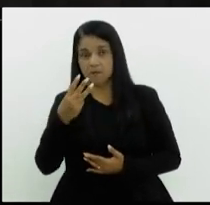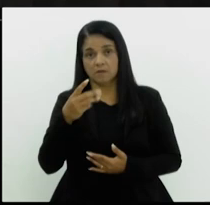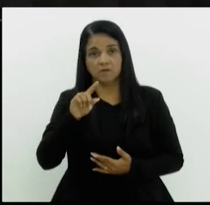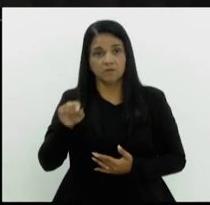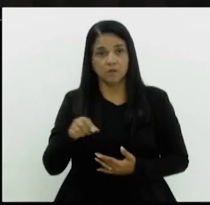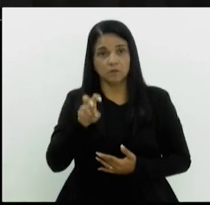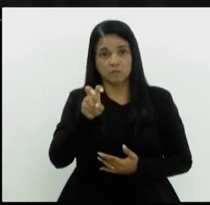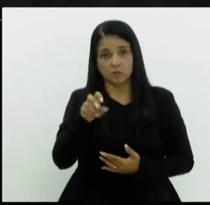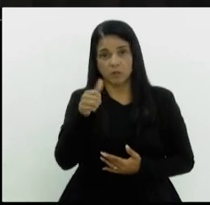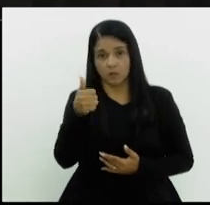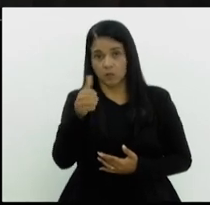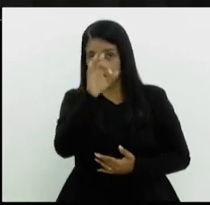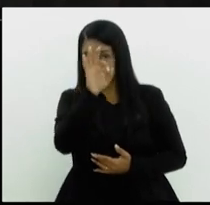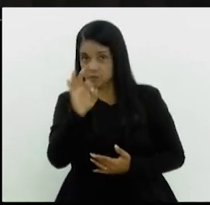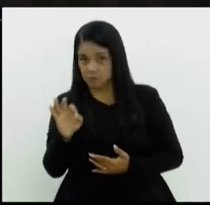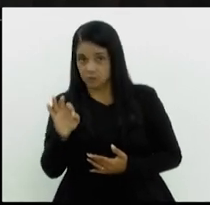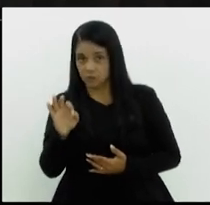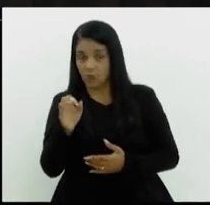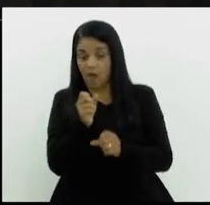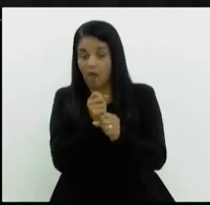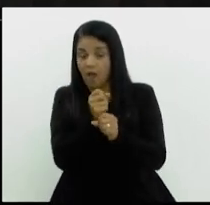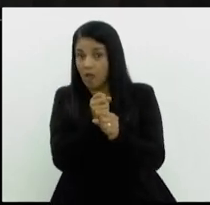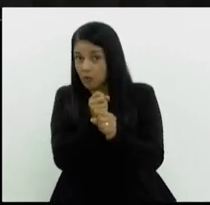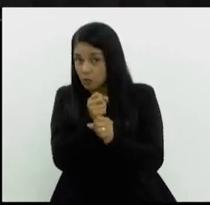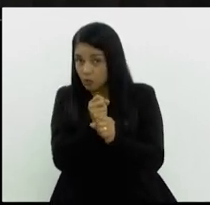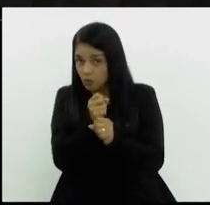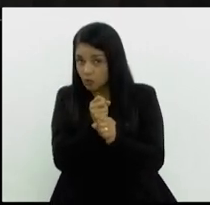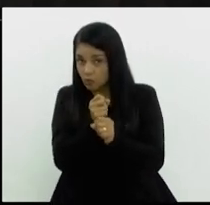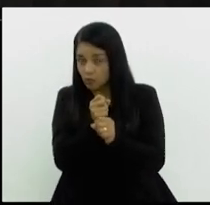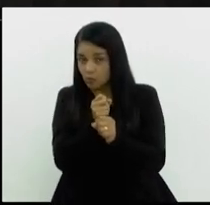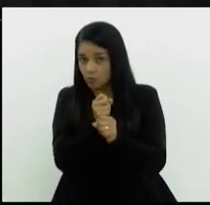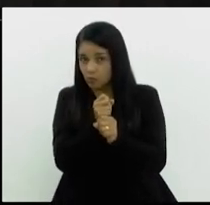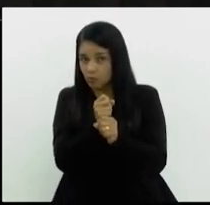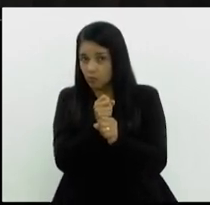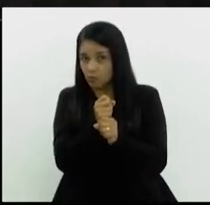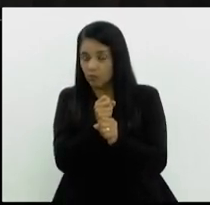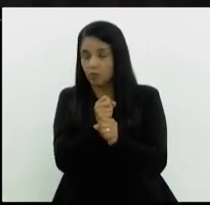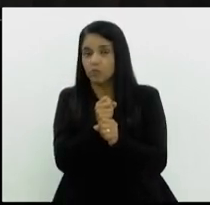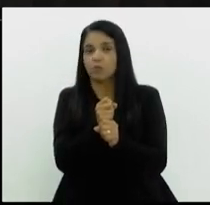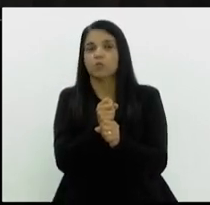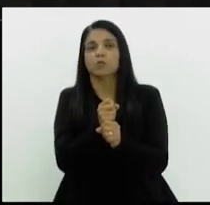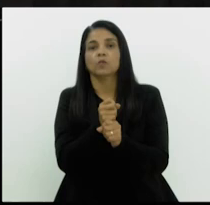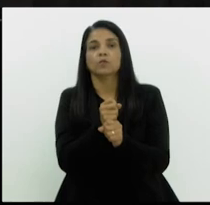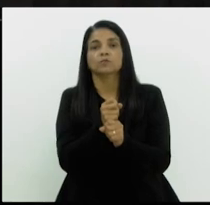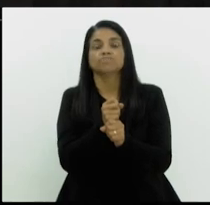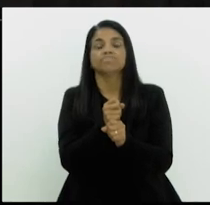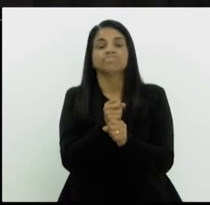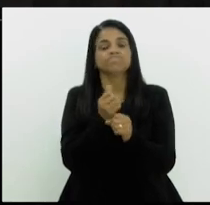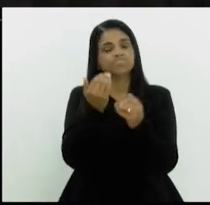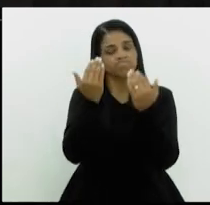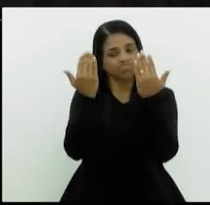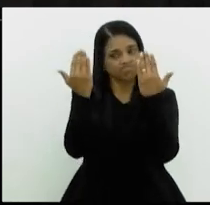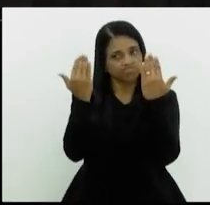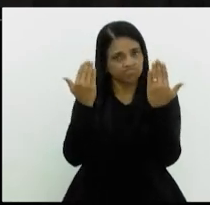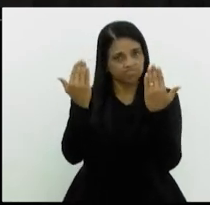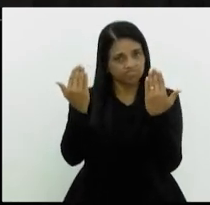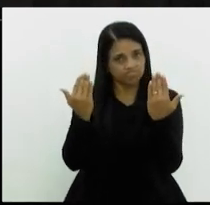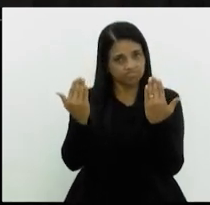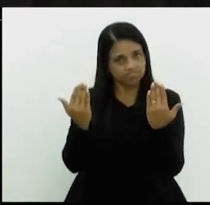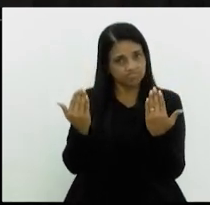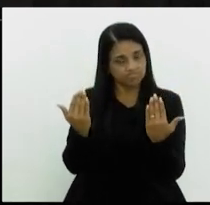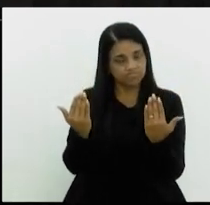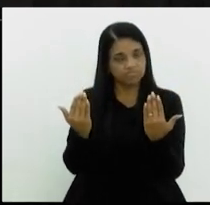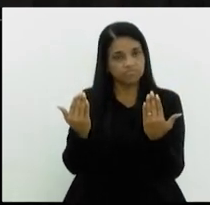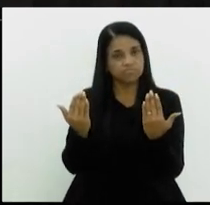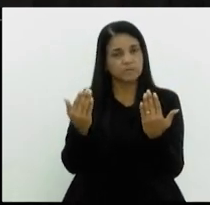3,51% ao ano. E com esses parâmetros, se